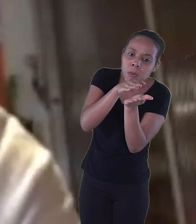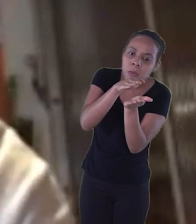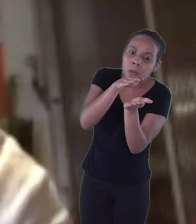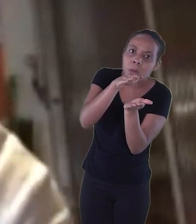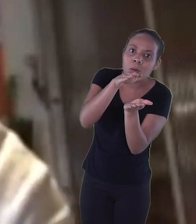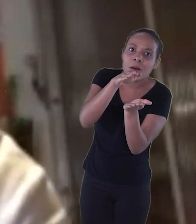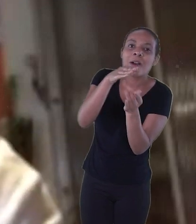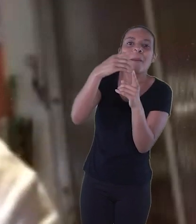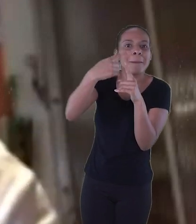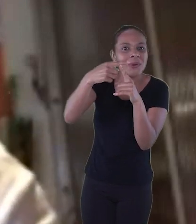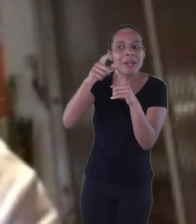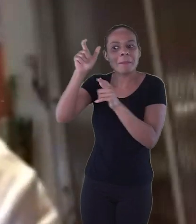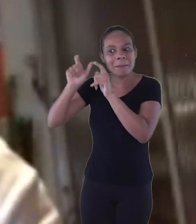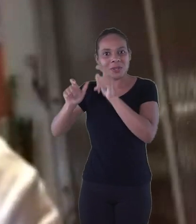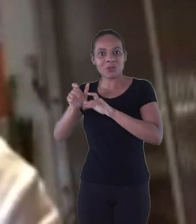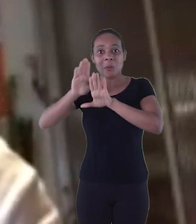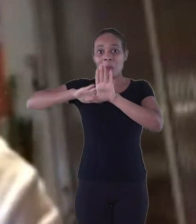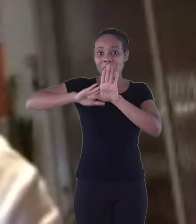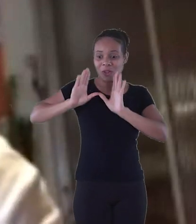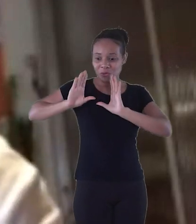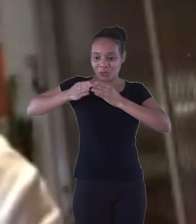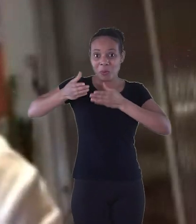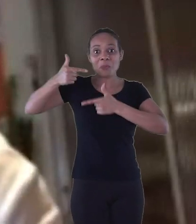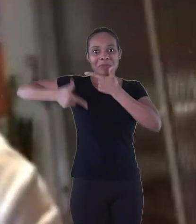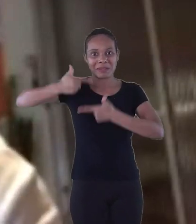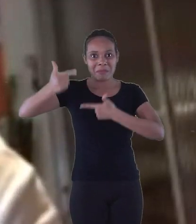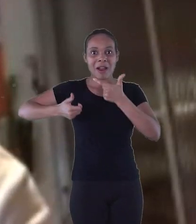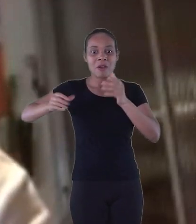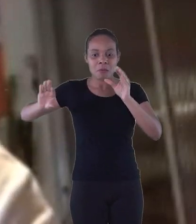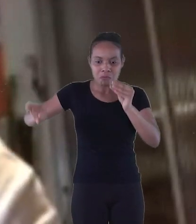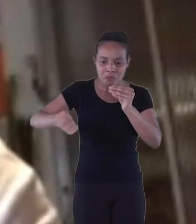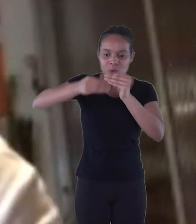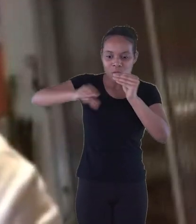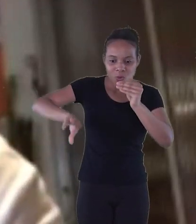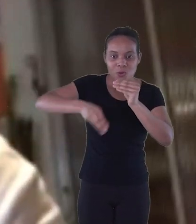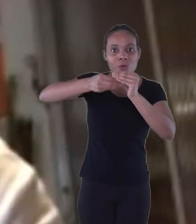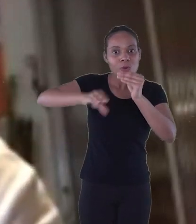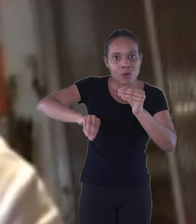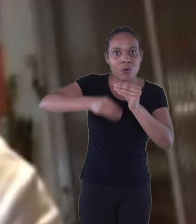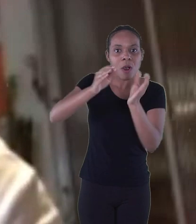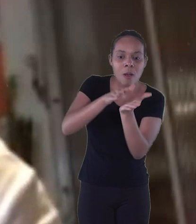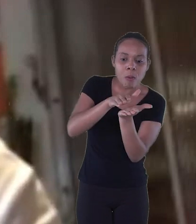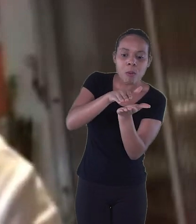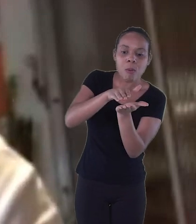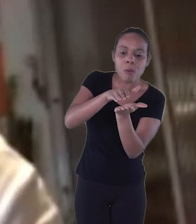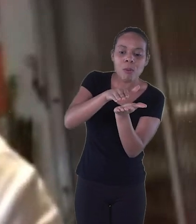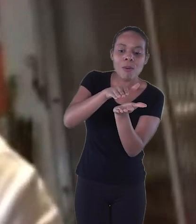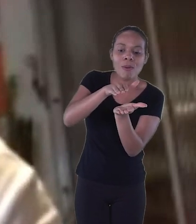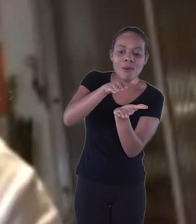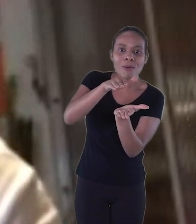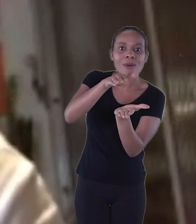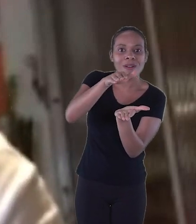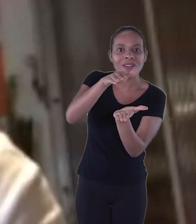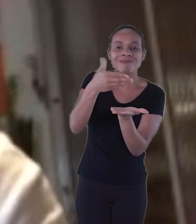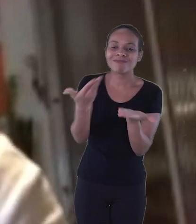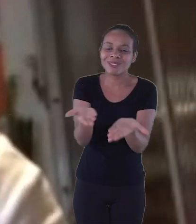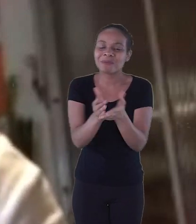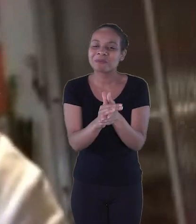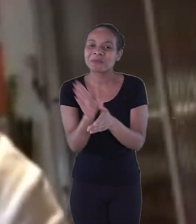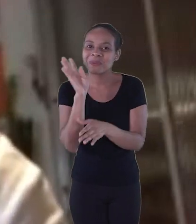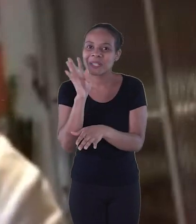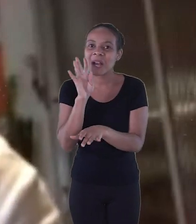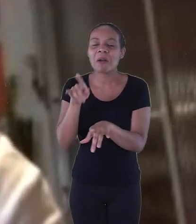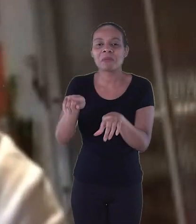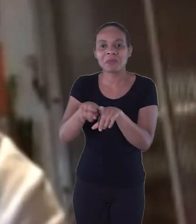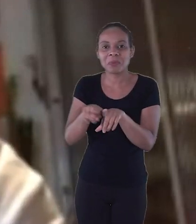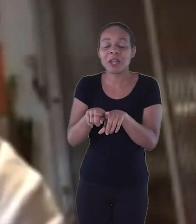né? Como a Pinacoteca, que entrou para receber a exposição, que abre agora, como a Lili colocou, dia 1 de maio. Daí a gente